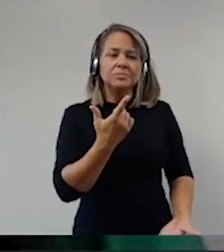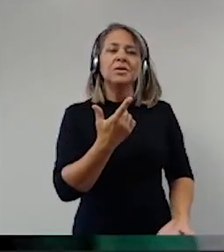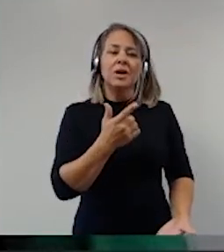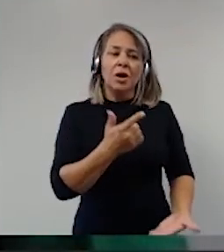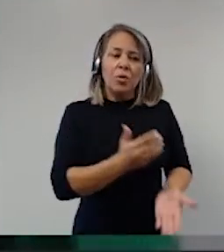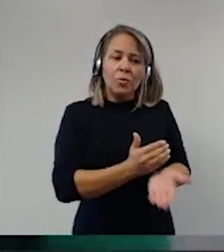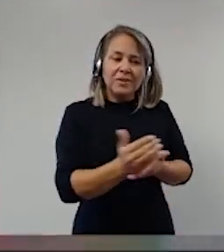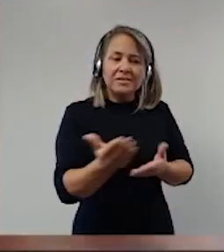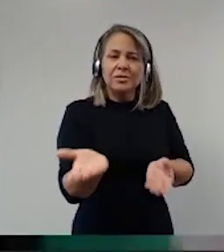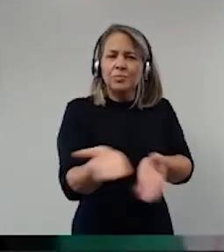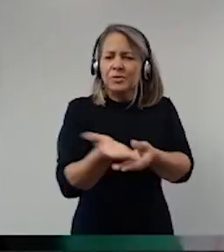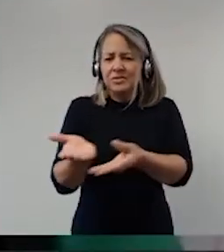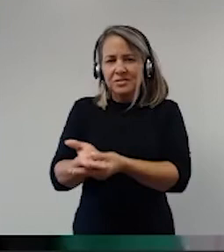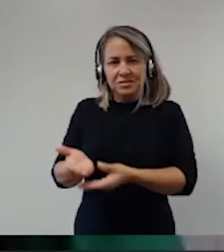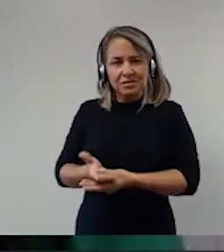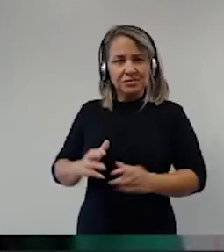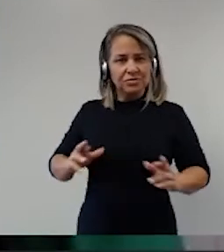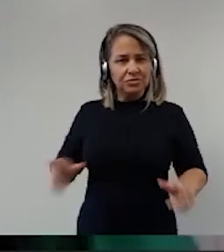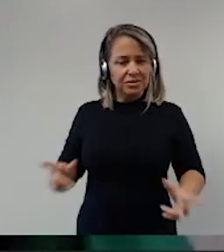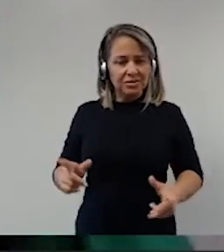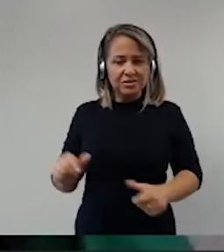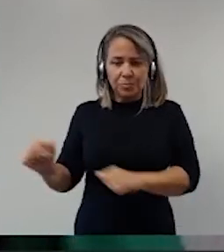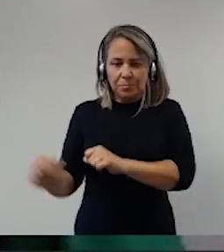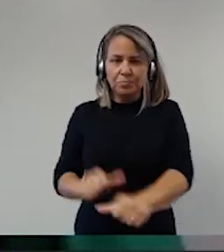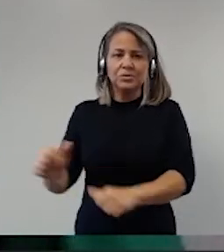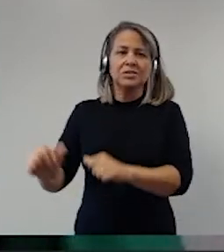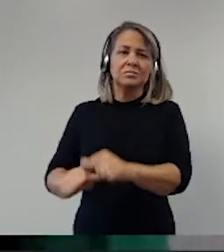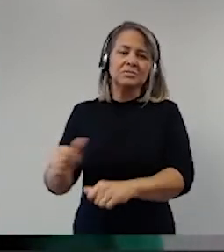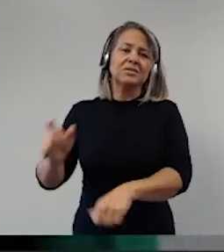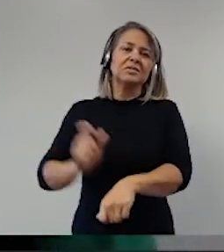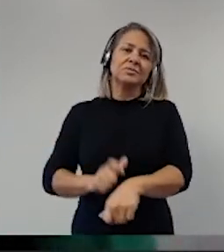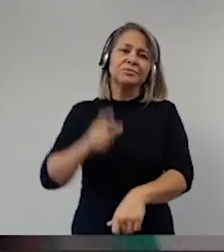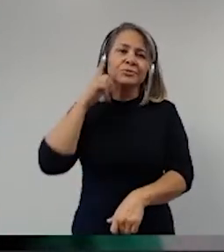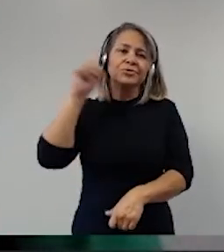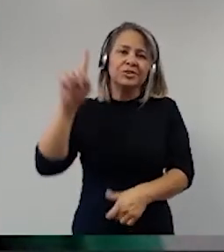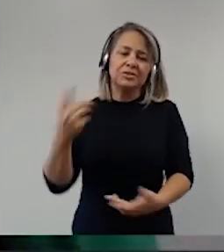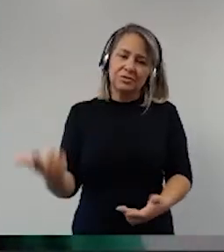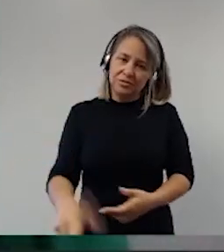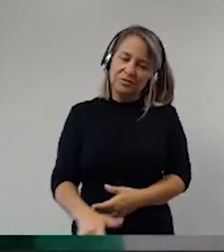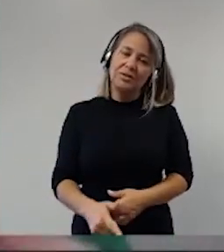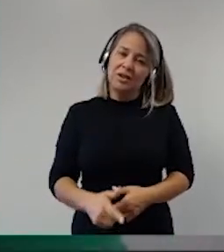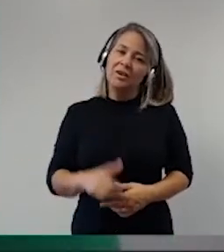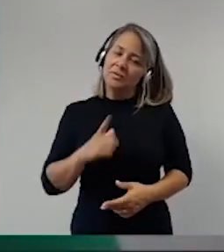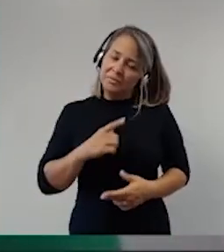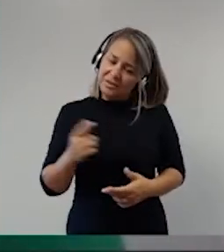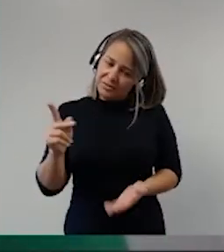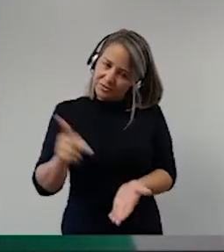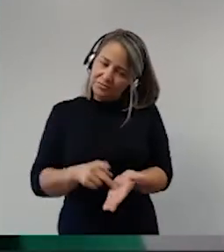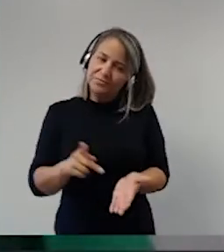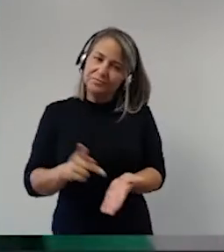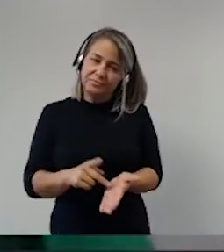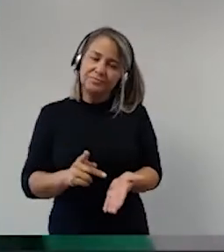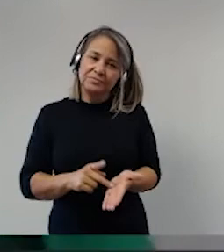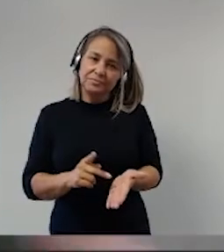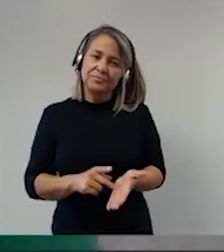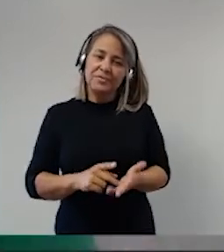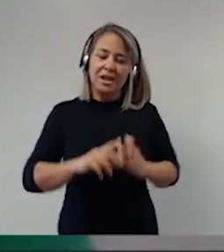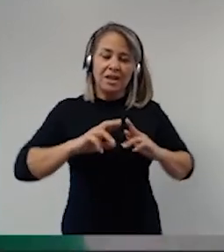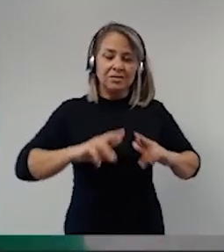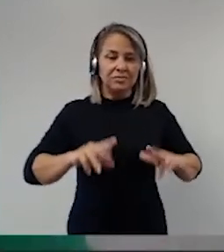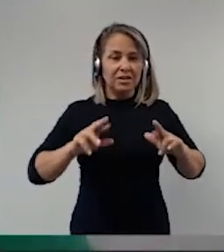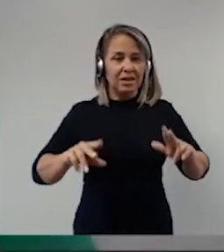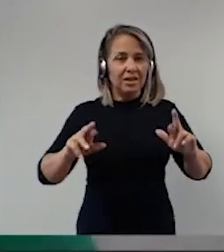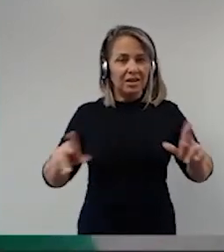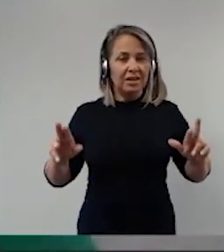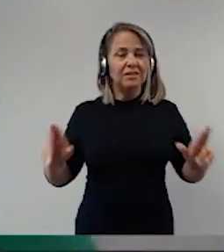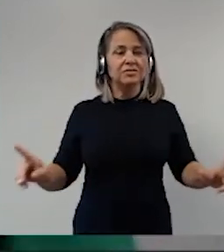2021. A gente já está tendo vários processos que estão sendo remarcados. Então, assim, obviamente que a gente vai ter claramente, né, várias